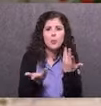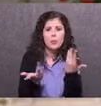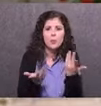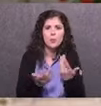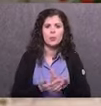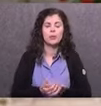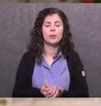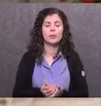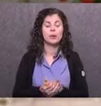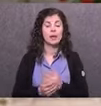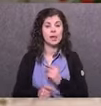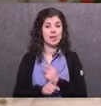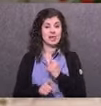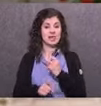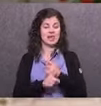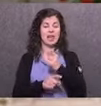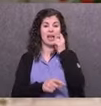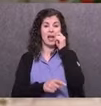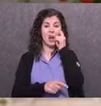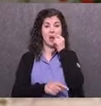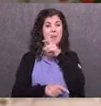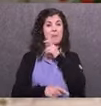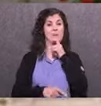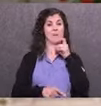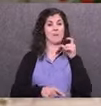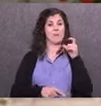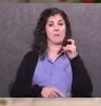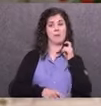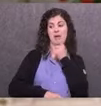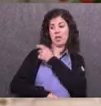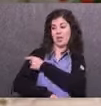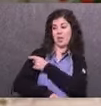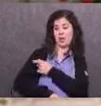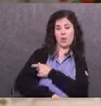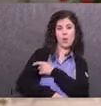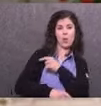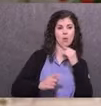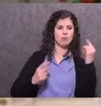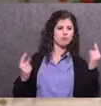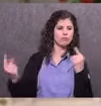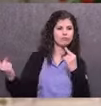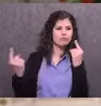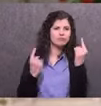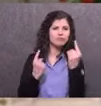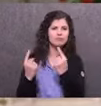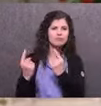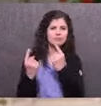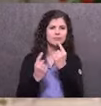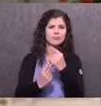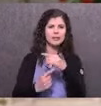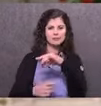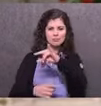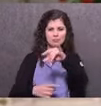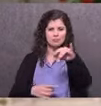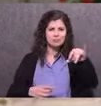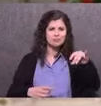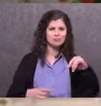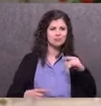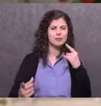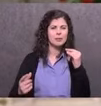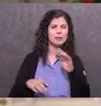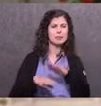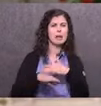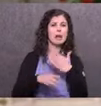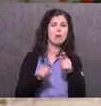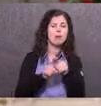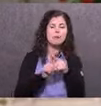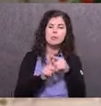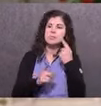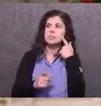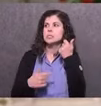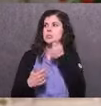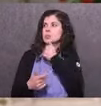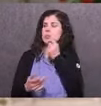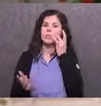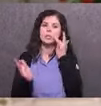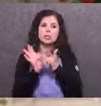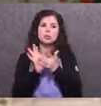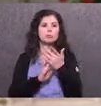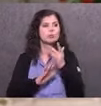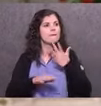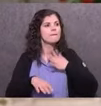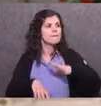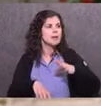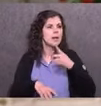Entretanto, os príncipes dos sacerdotes e todo o sinédrio procuravam um testemunho falso contra Jesus para